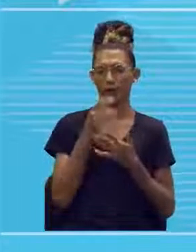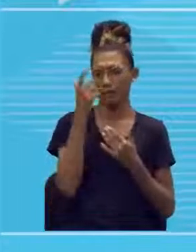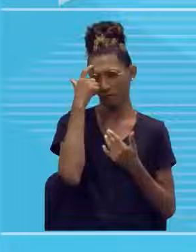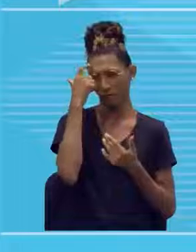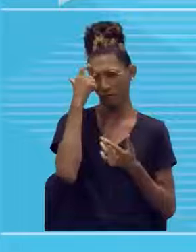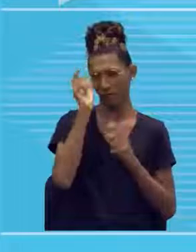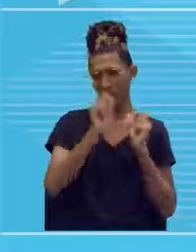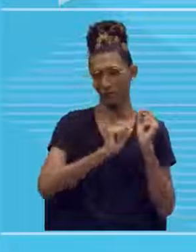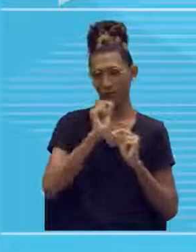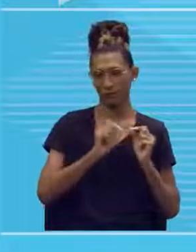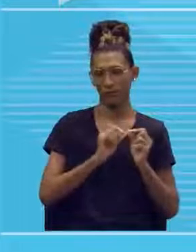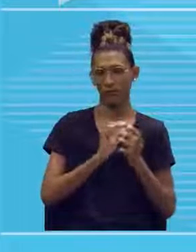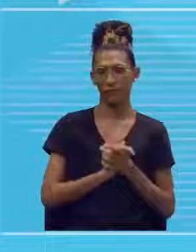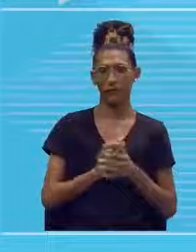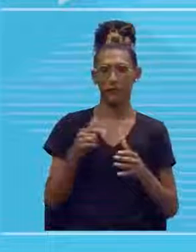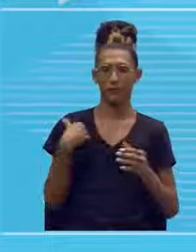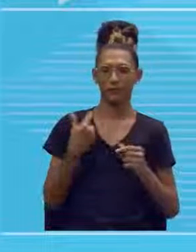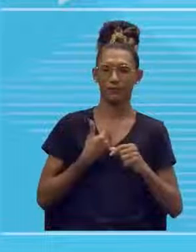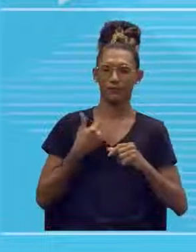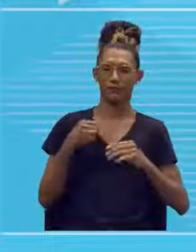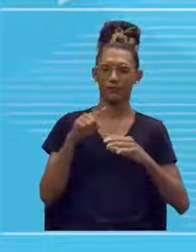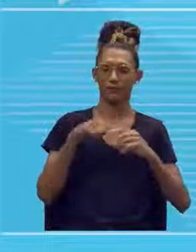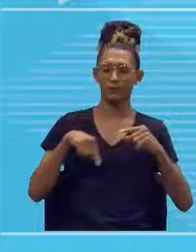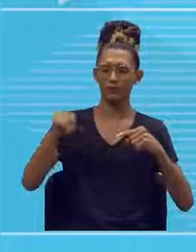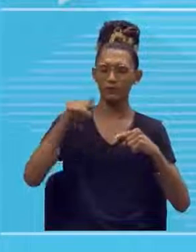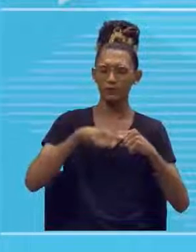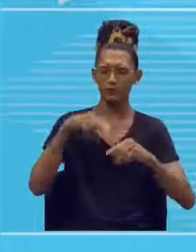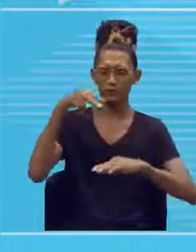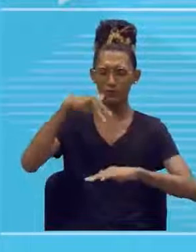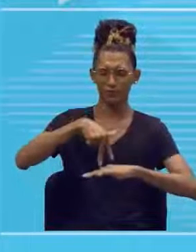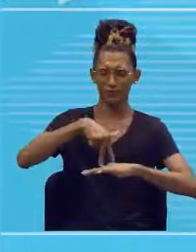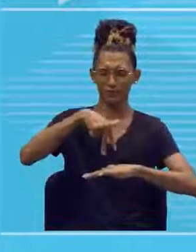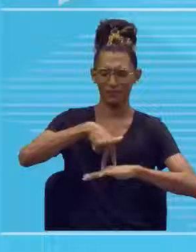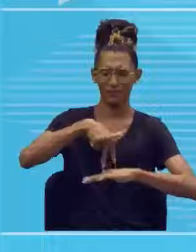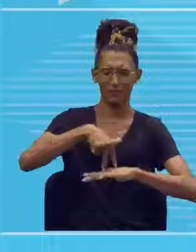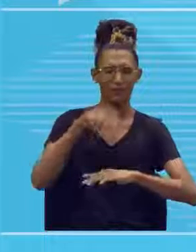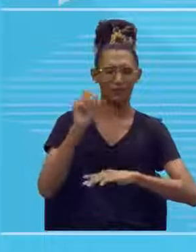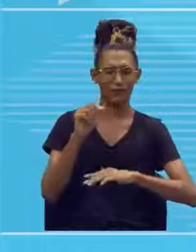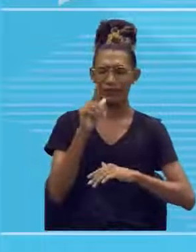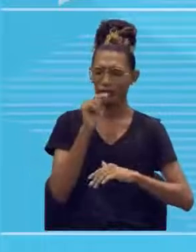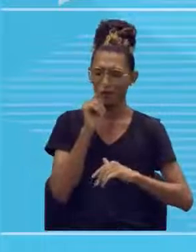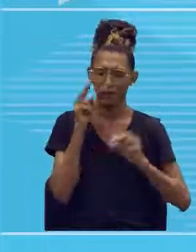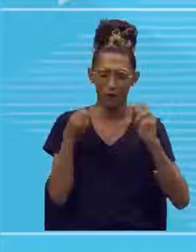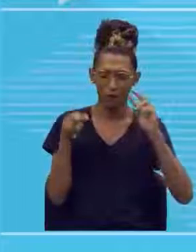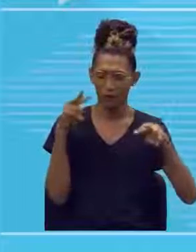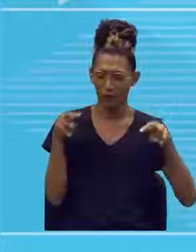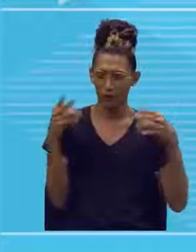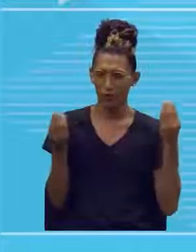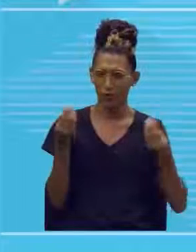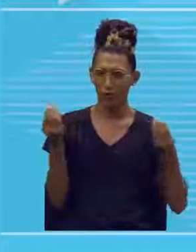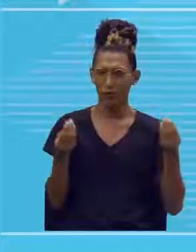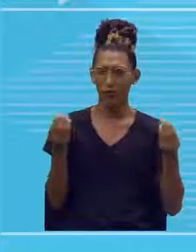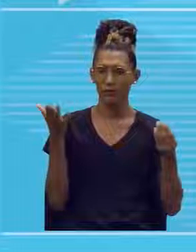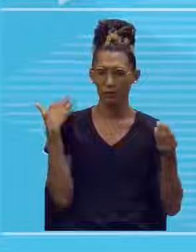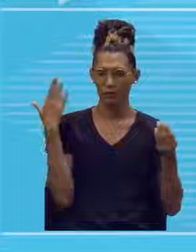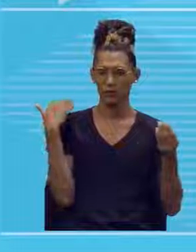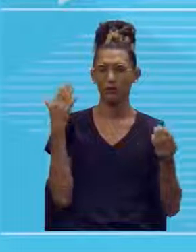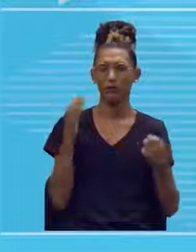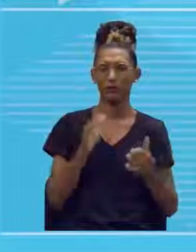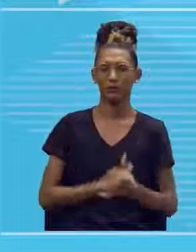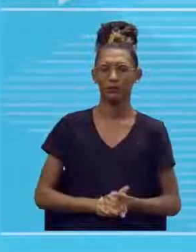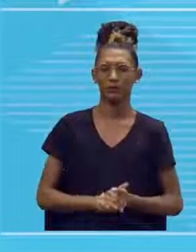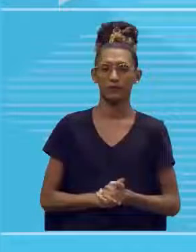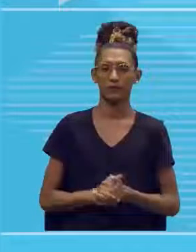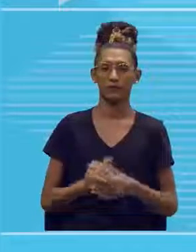acreditavam que estava em cima do que que chão é esse que a gente pisa que tanta água é essa que tem né então vamos